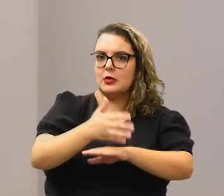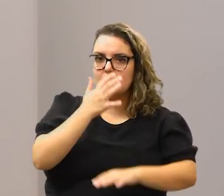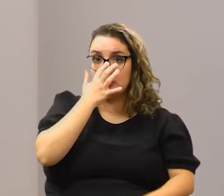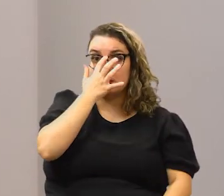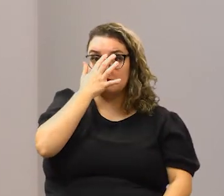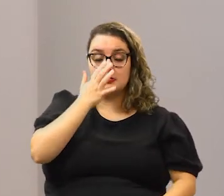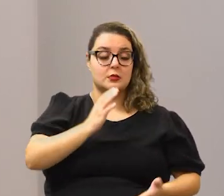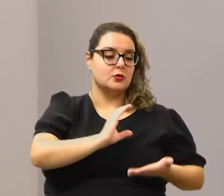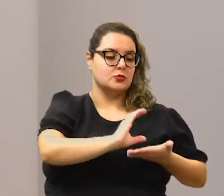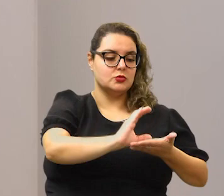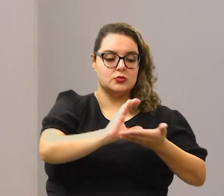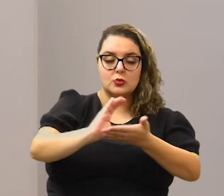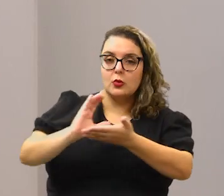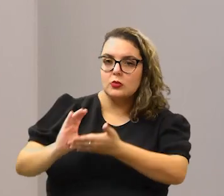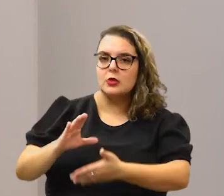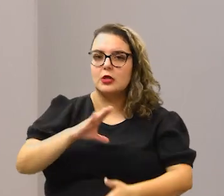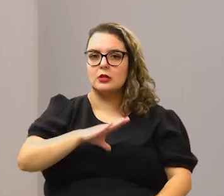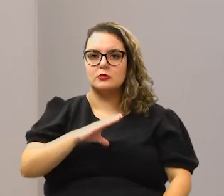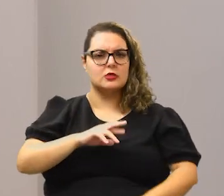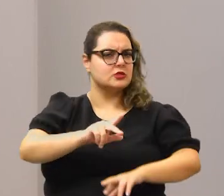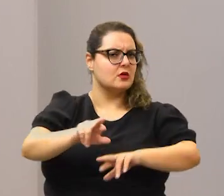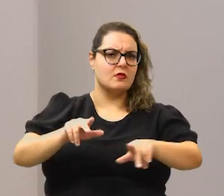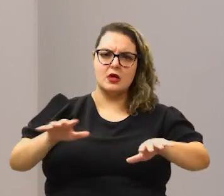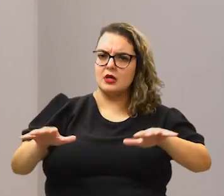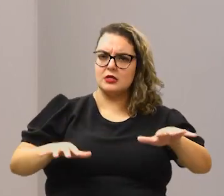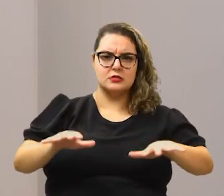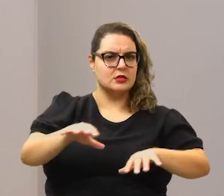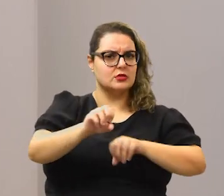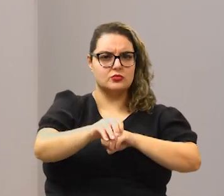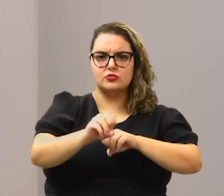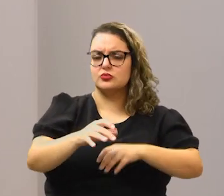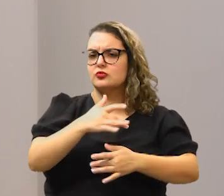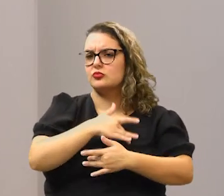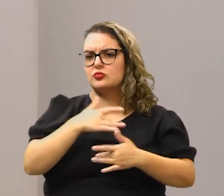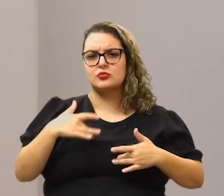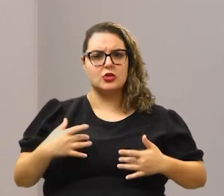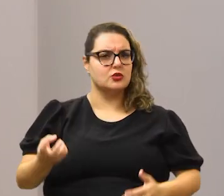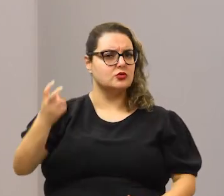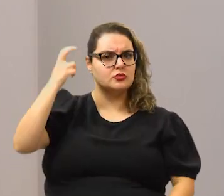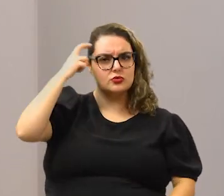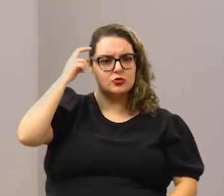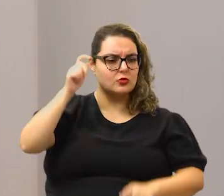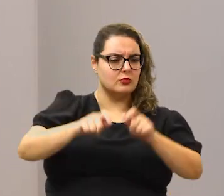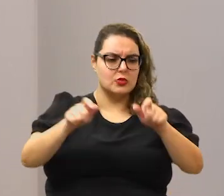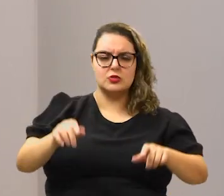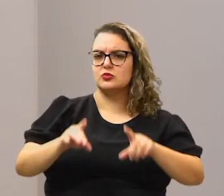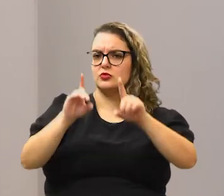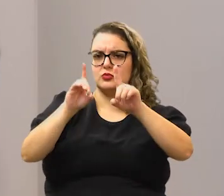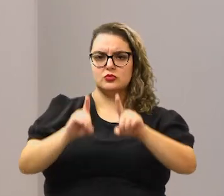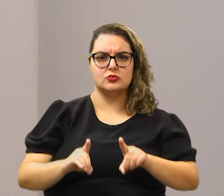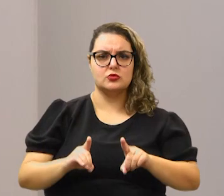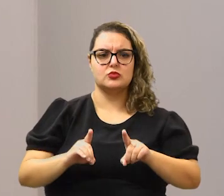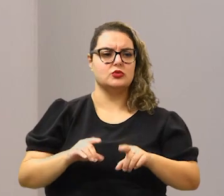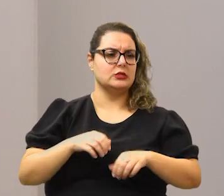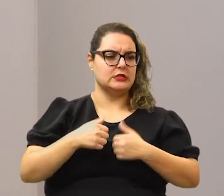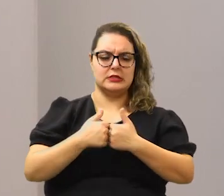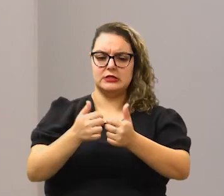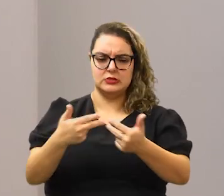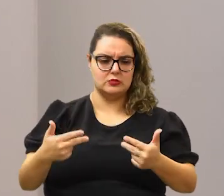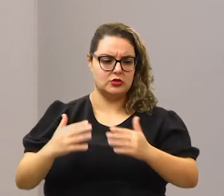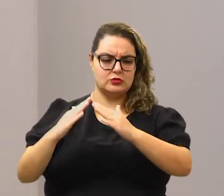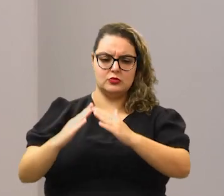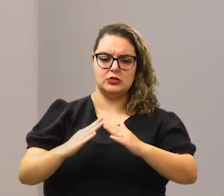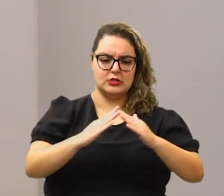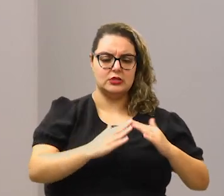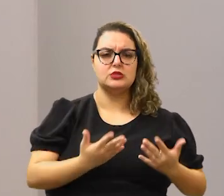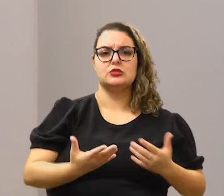animal, entre outros, né? São esses espaços de participação, onde as pessoas vão discutir